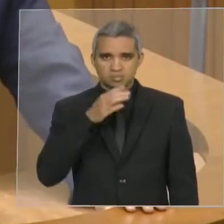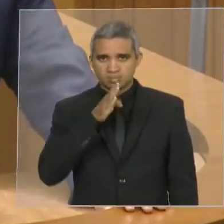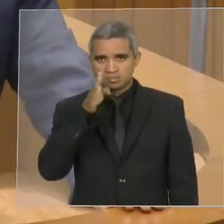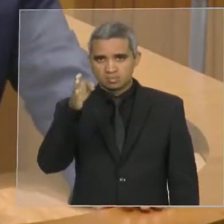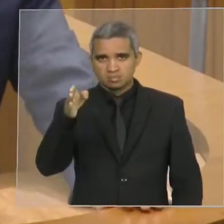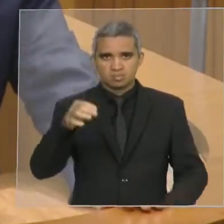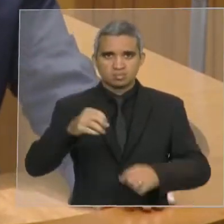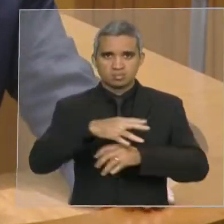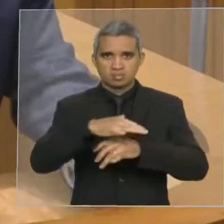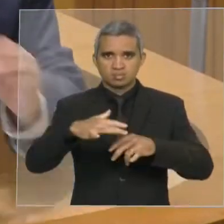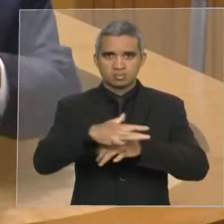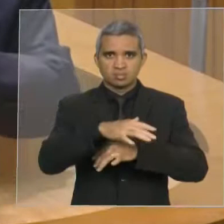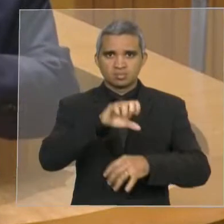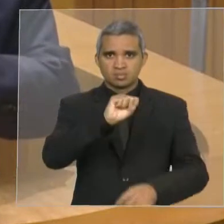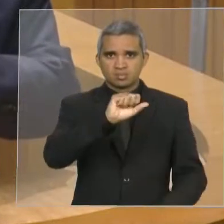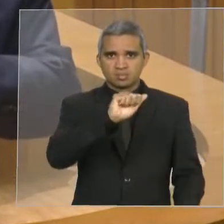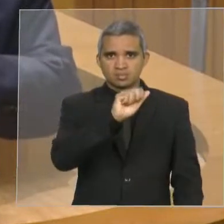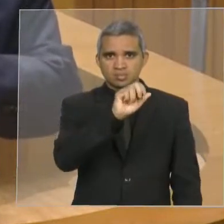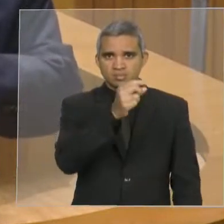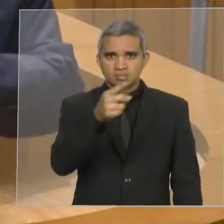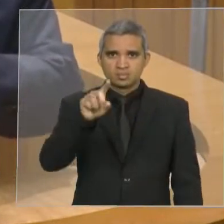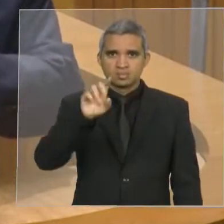São Benedito do Rio Preto,